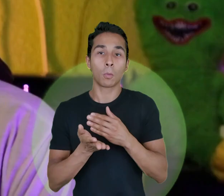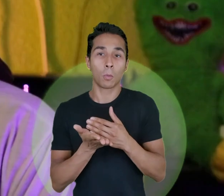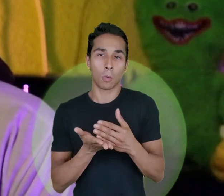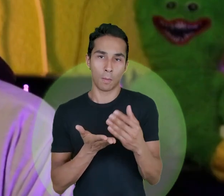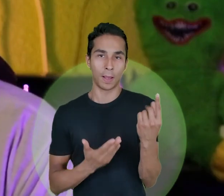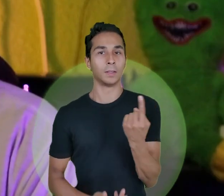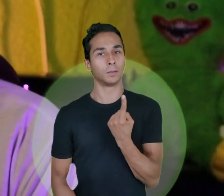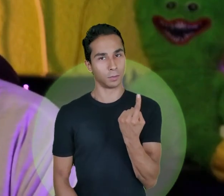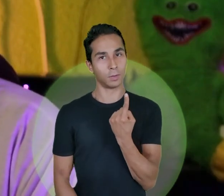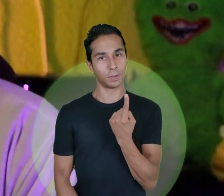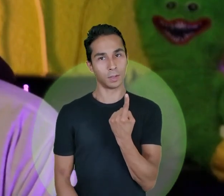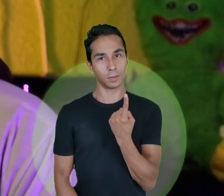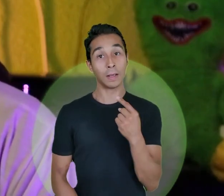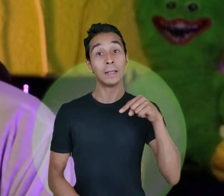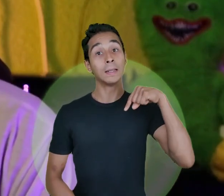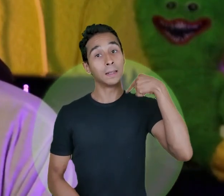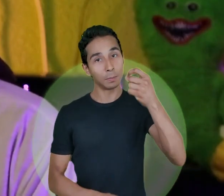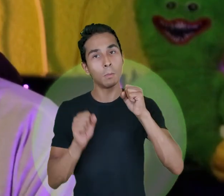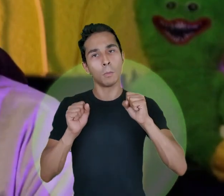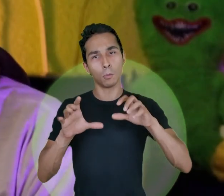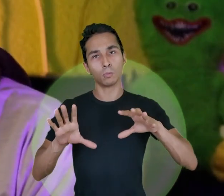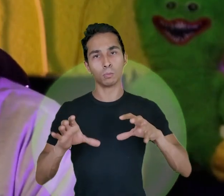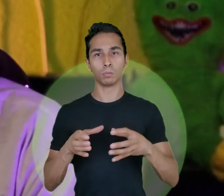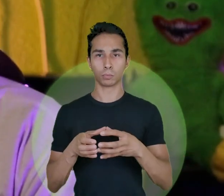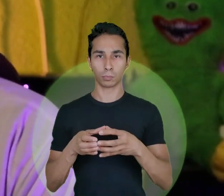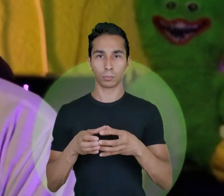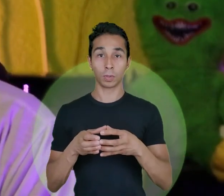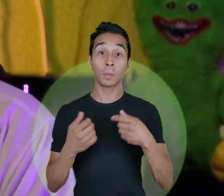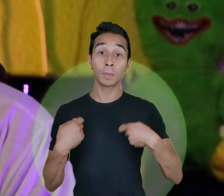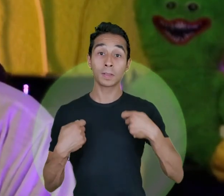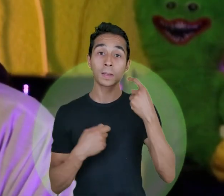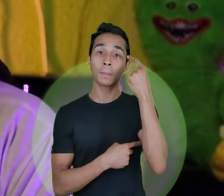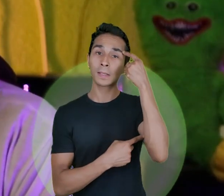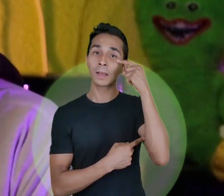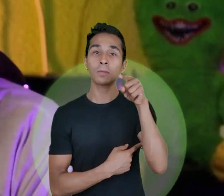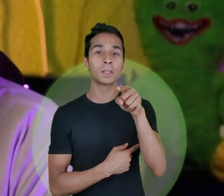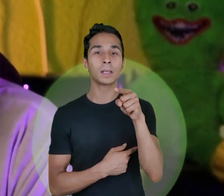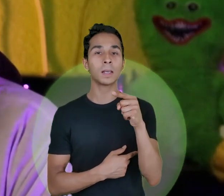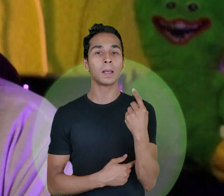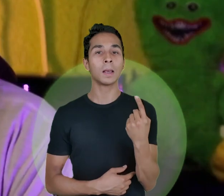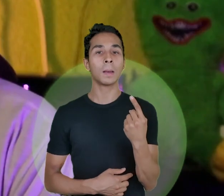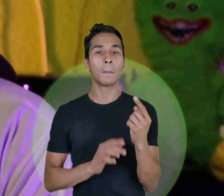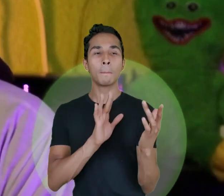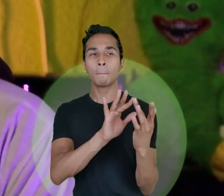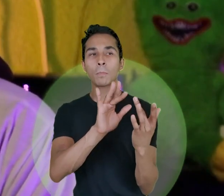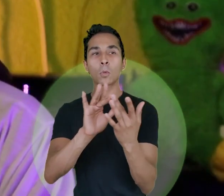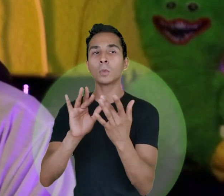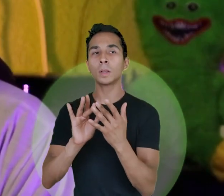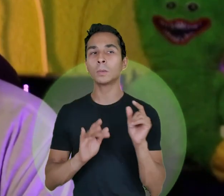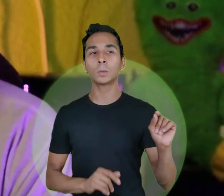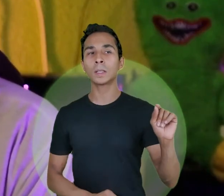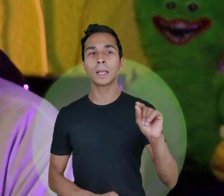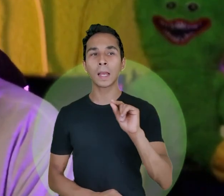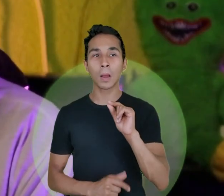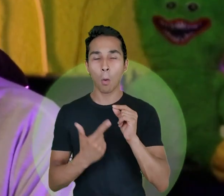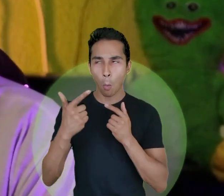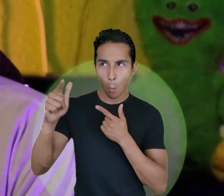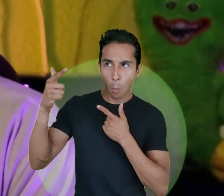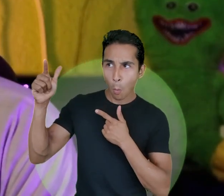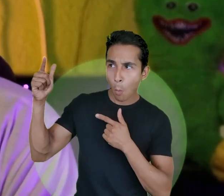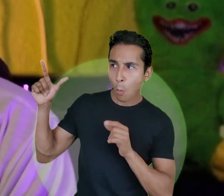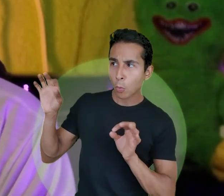gente já pensar aí, né, como está o seu marketing pessoal, quais são as suas conexões, quais outras pessoas estão fazendo coisas parecidas com